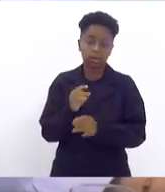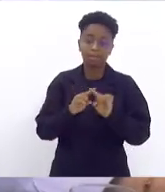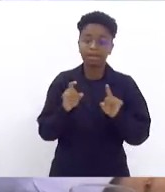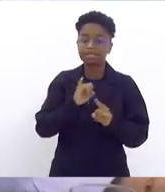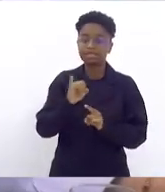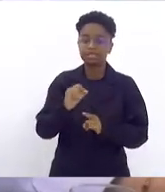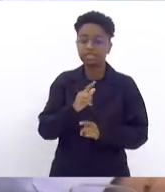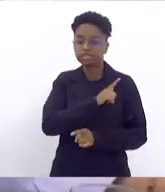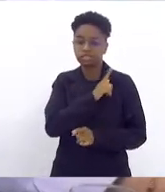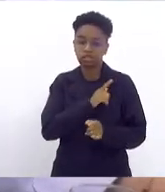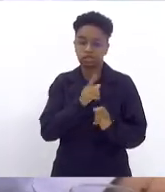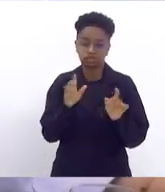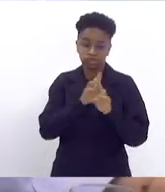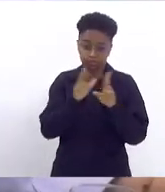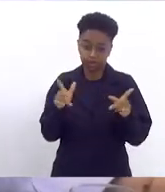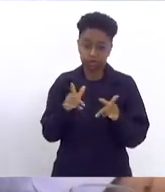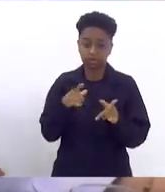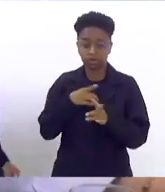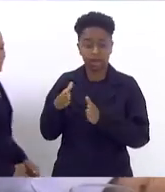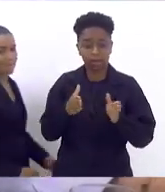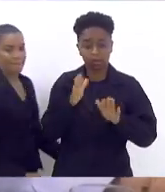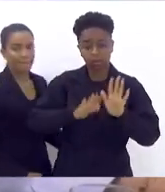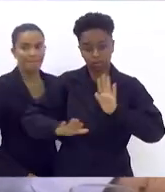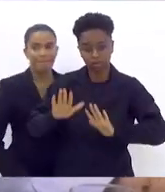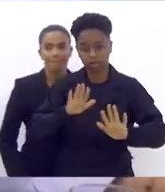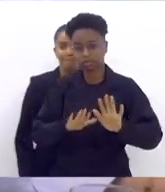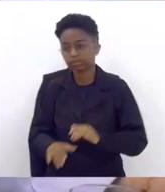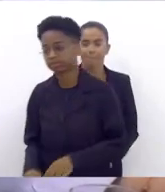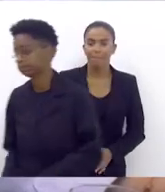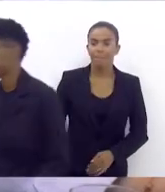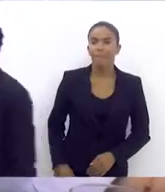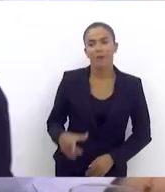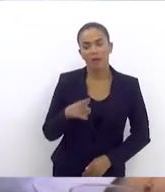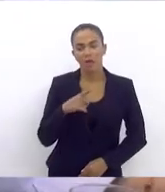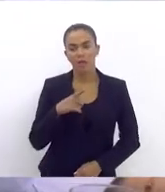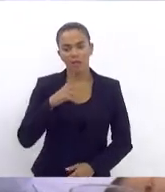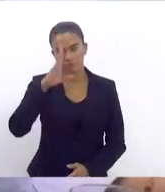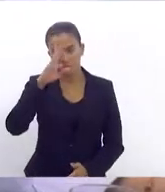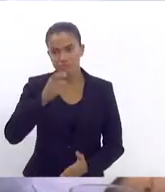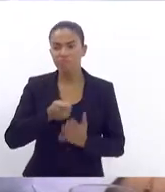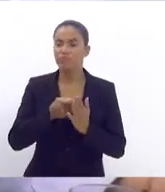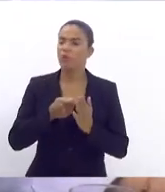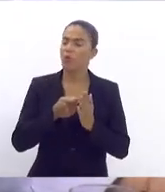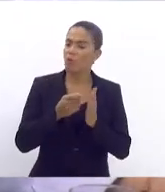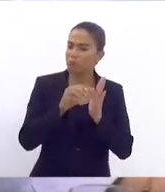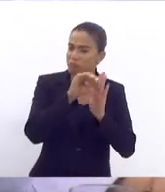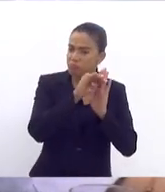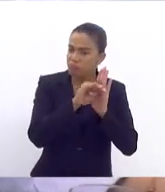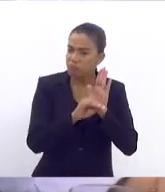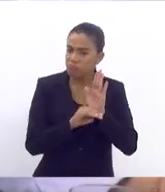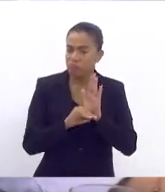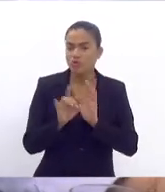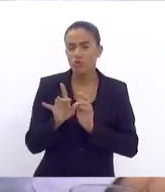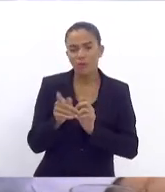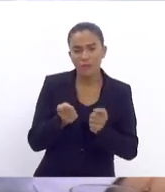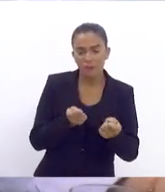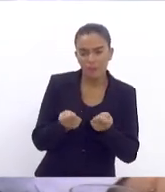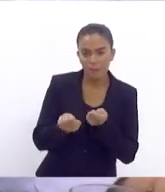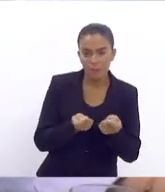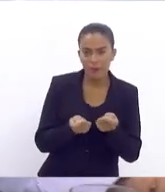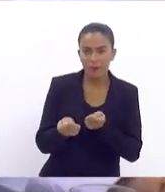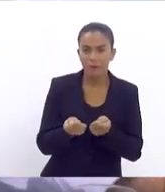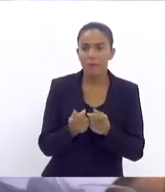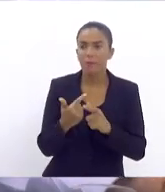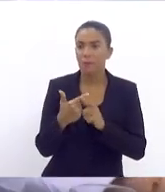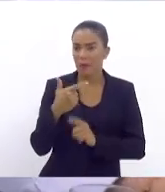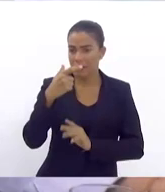restrição com relação a isso, caminha com mais cuidado. Mas o parlamento estabeleceu um procedimento. Então, só fazer essa ponderação, porque se fosse